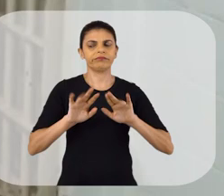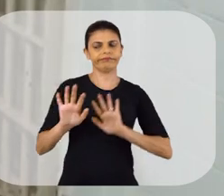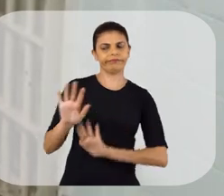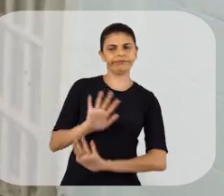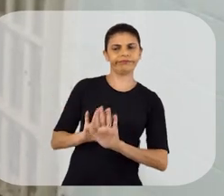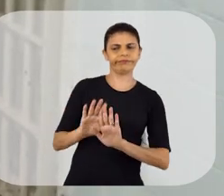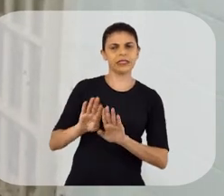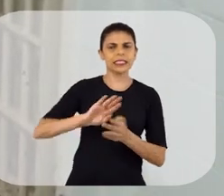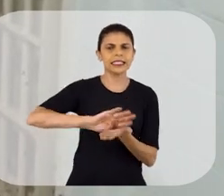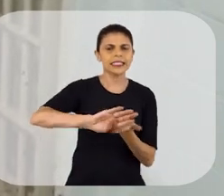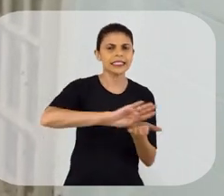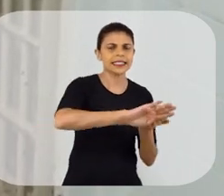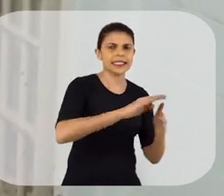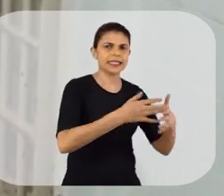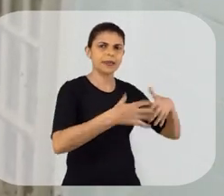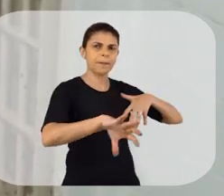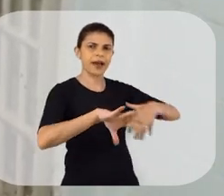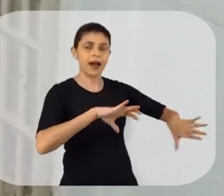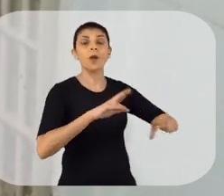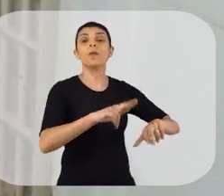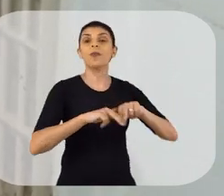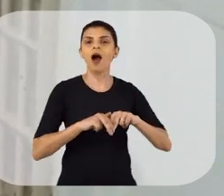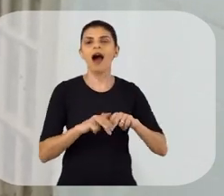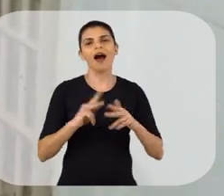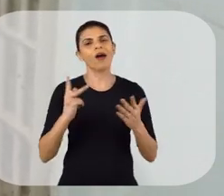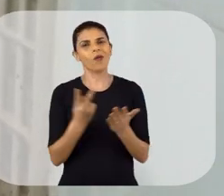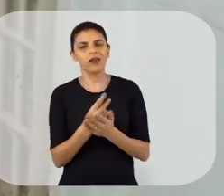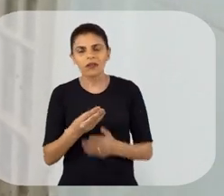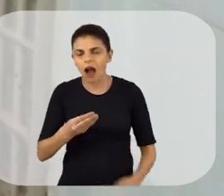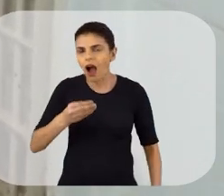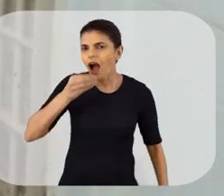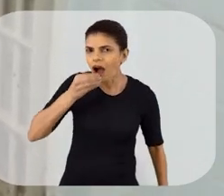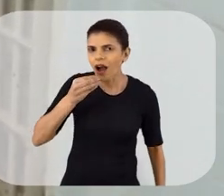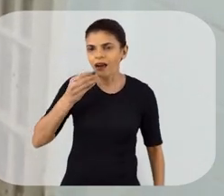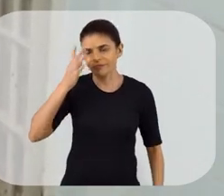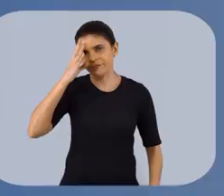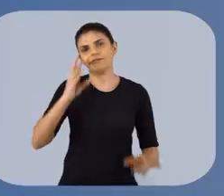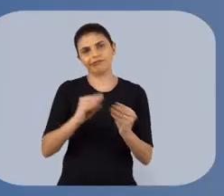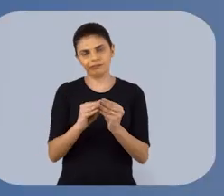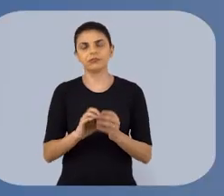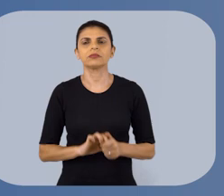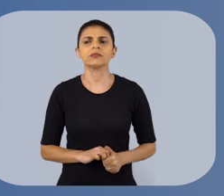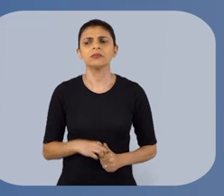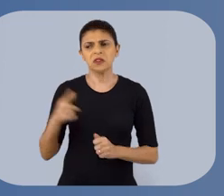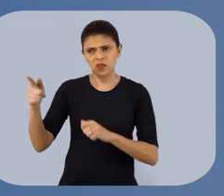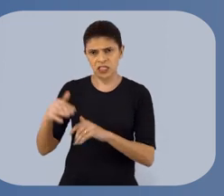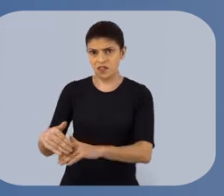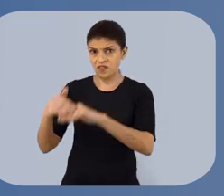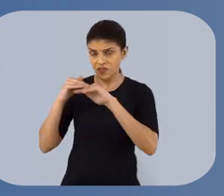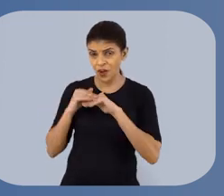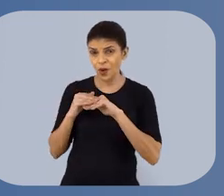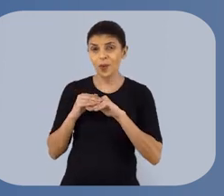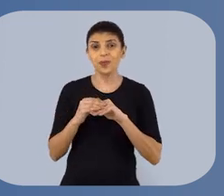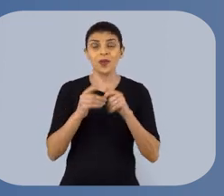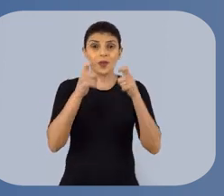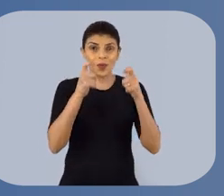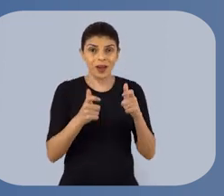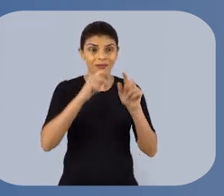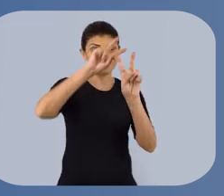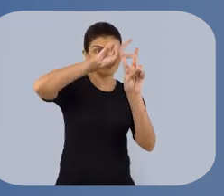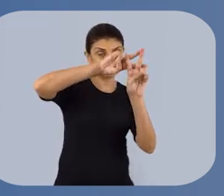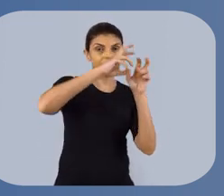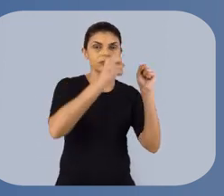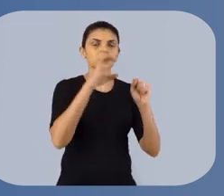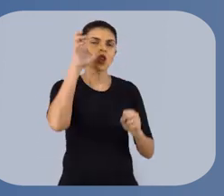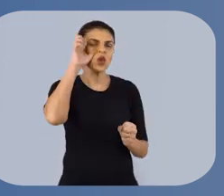que vão transmitir pelo simples fato de eu colocar a boca onde eles colocam. E você tá me dizendo que lá na cela,